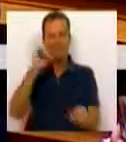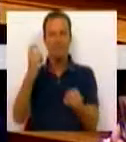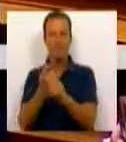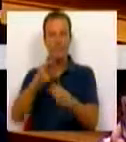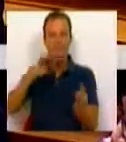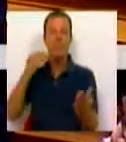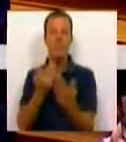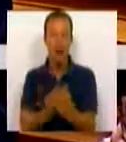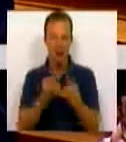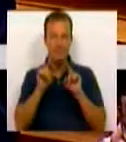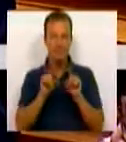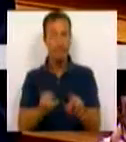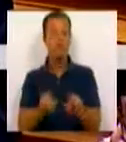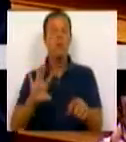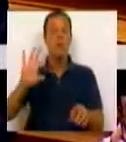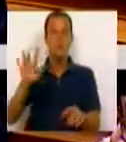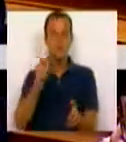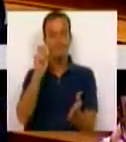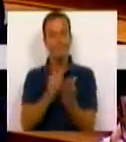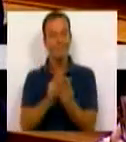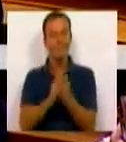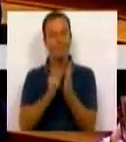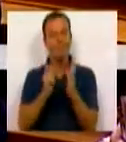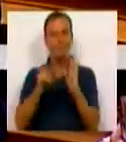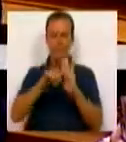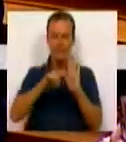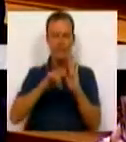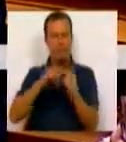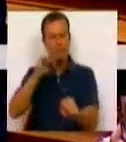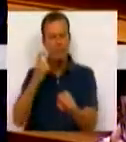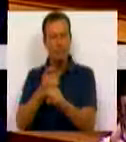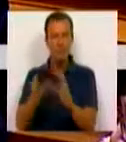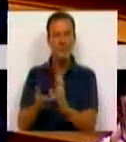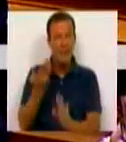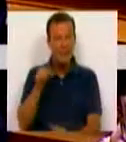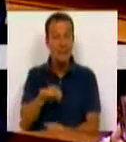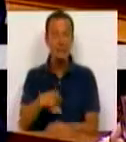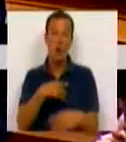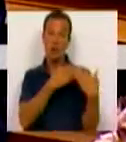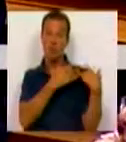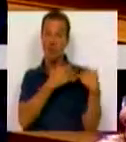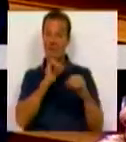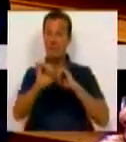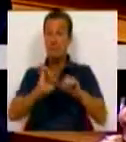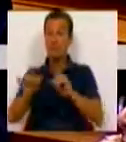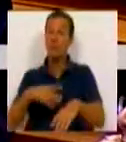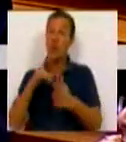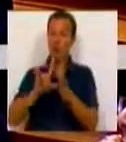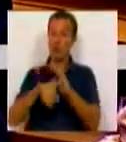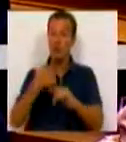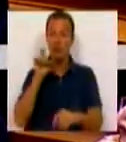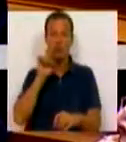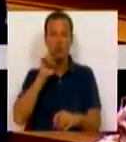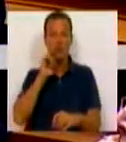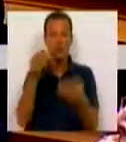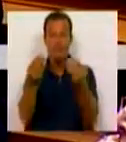exigente, nomeadamente ao fixar requisitos mais rigorosos aos responsáveis pela elaboração dos projetos de segurança